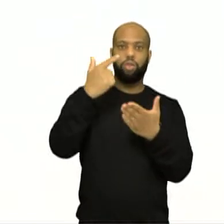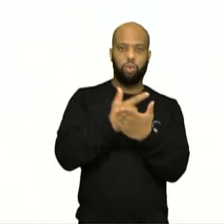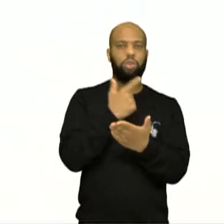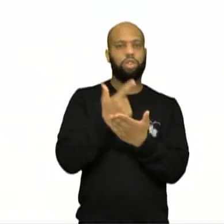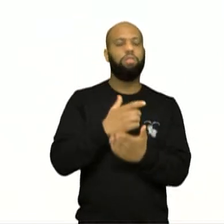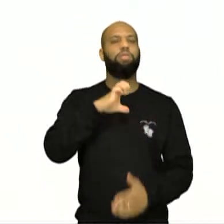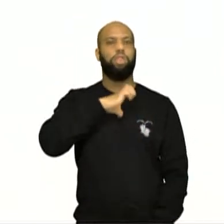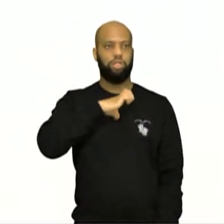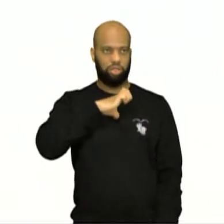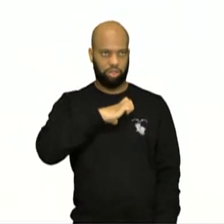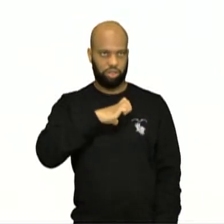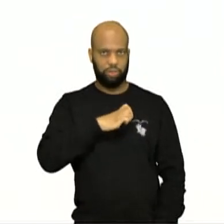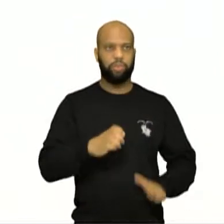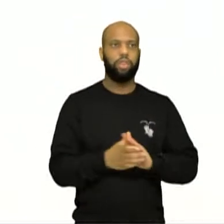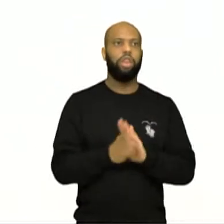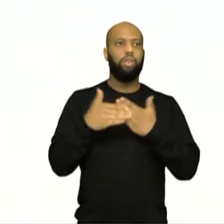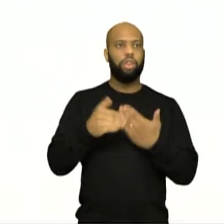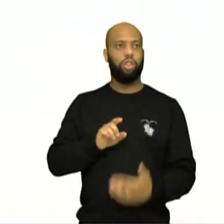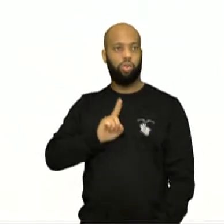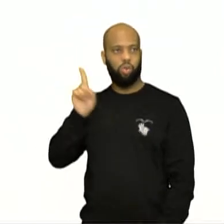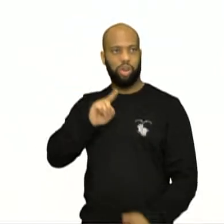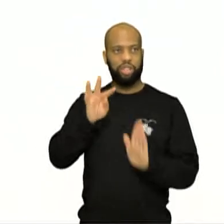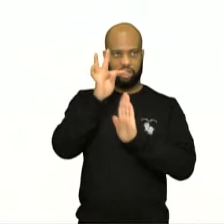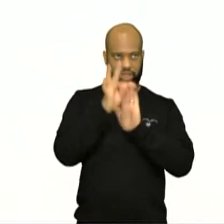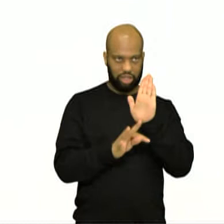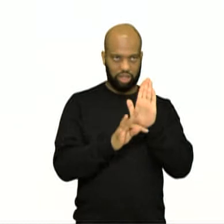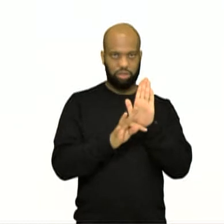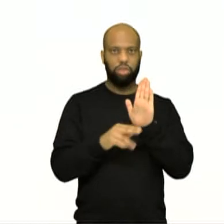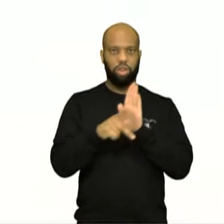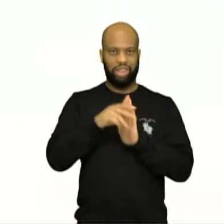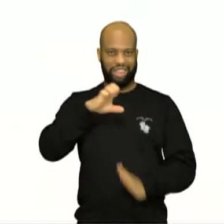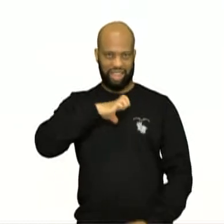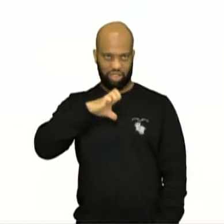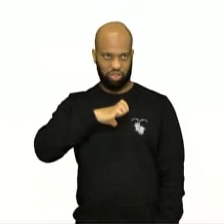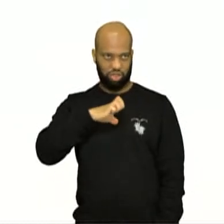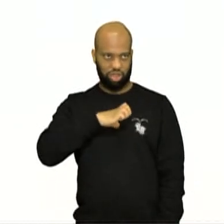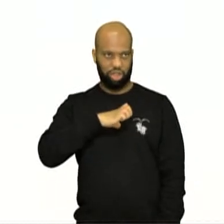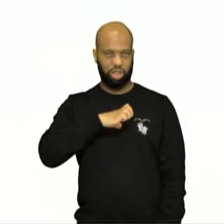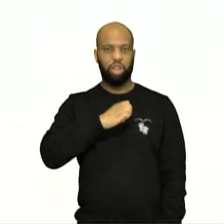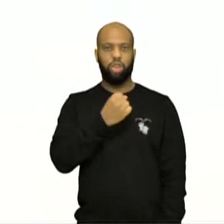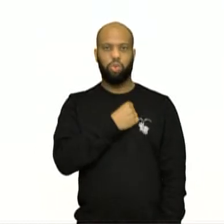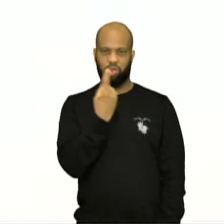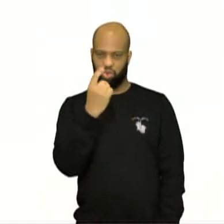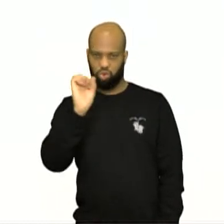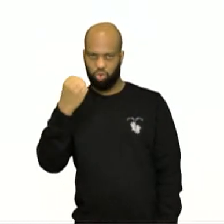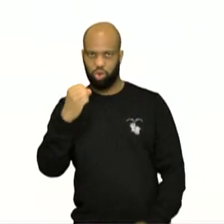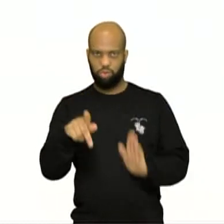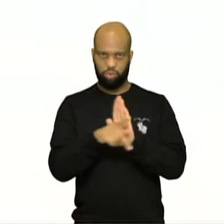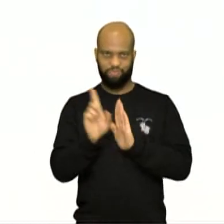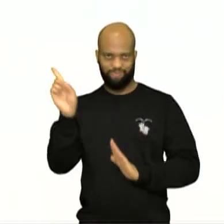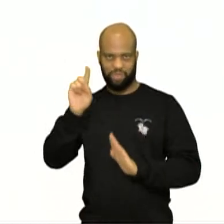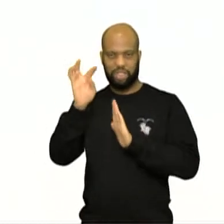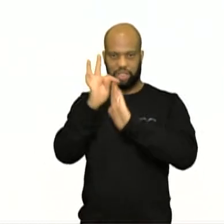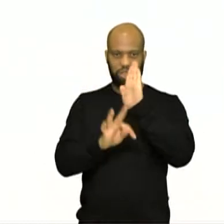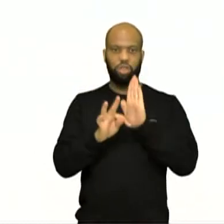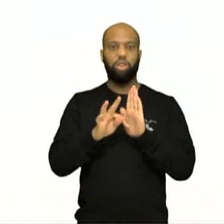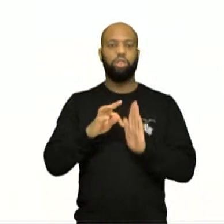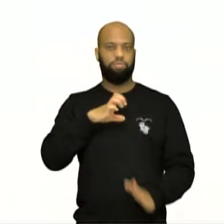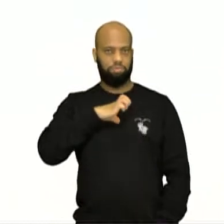chamado Ética, né? Então, nesse texto, na proposição número 18, ele vai falar sobre a